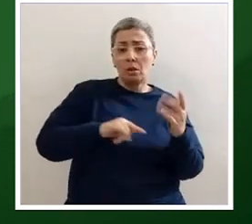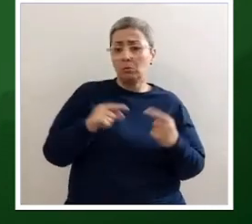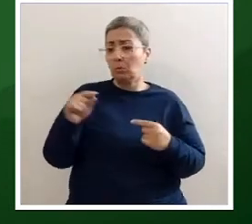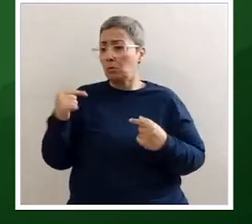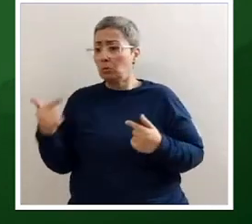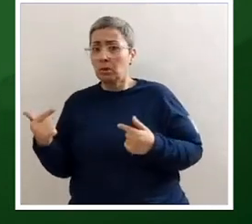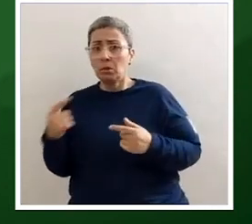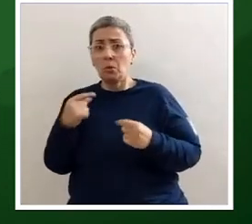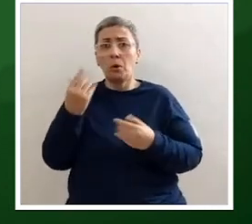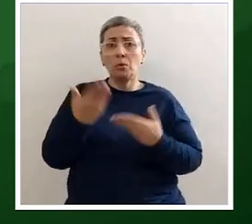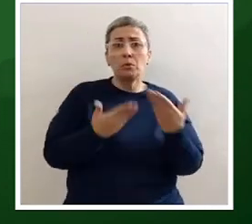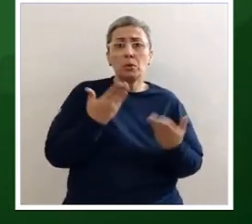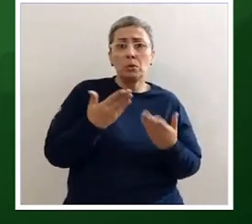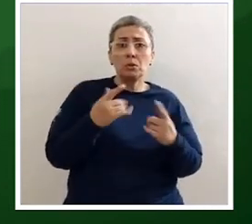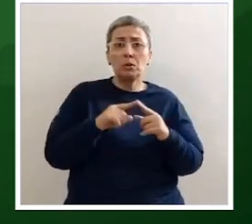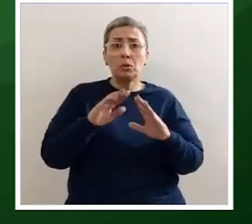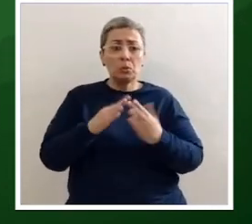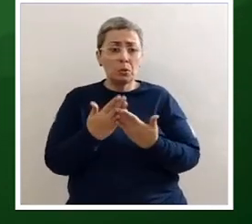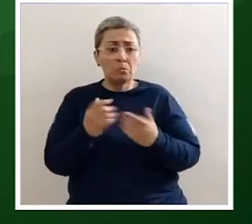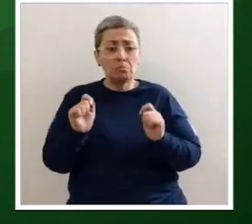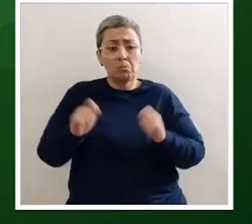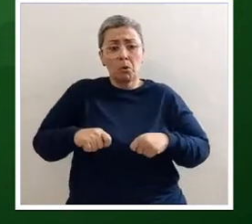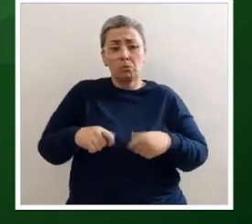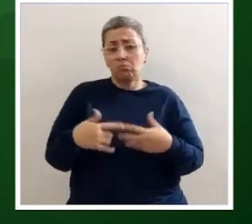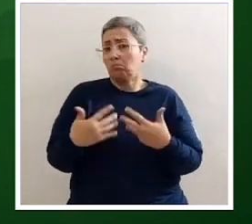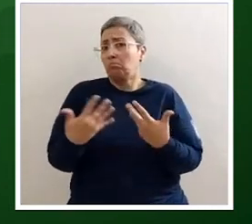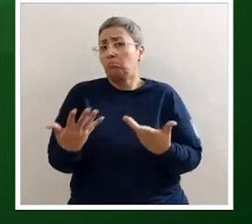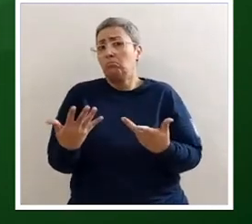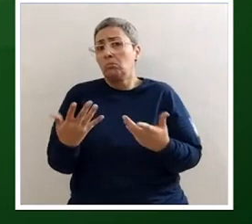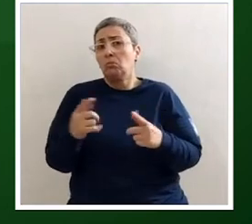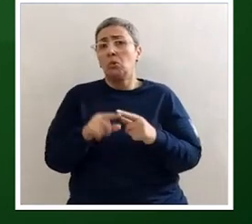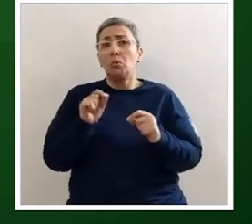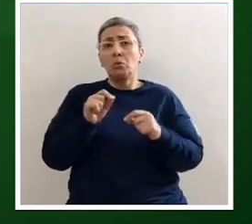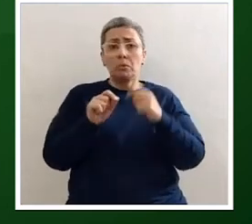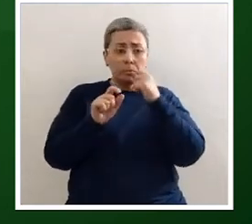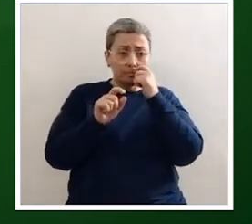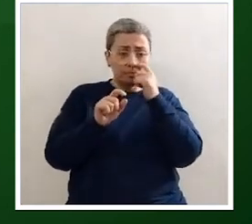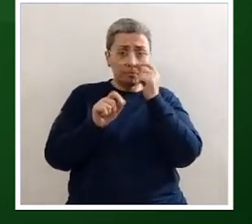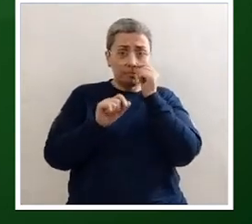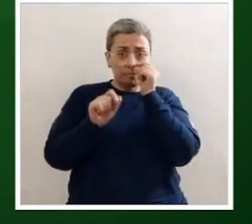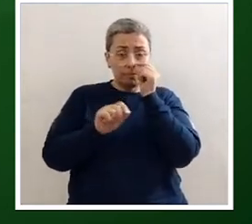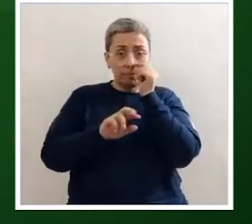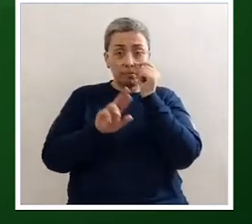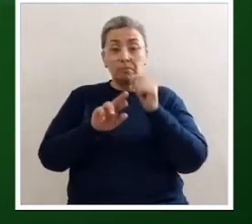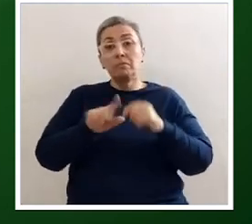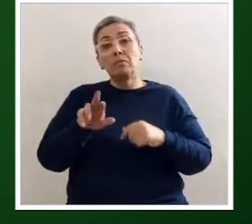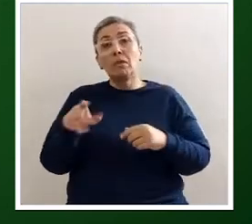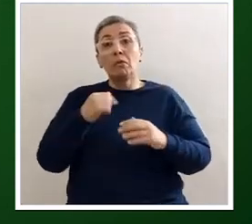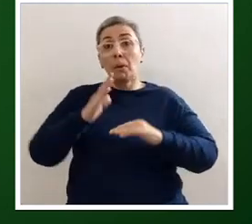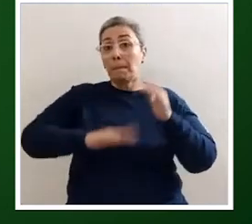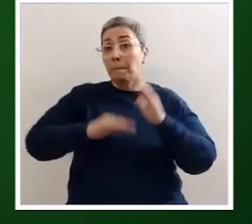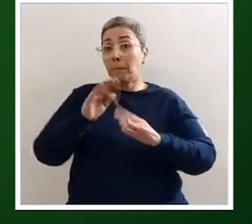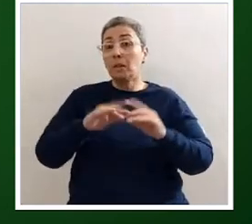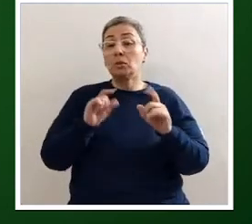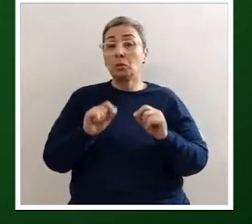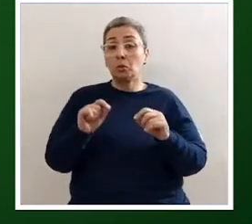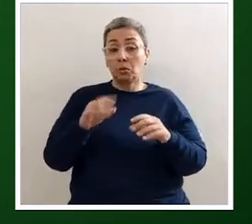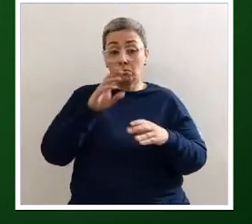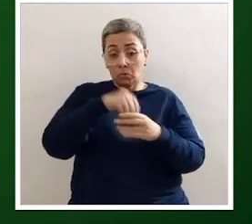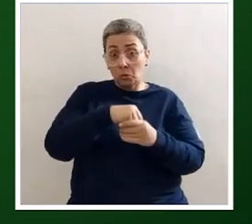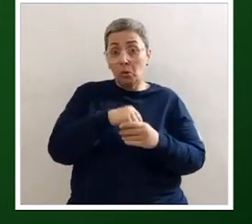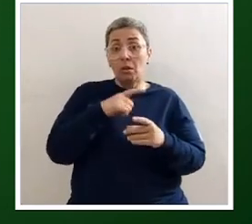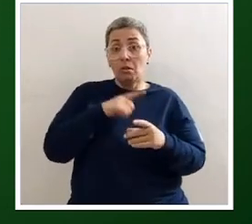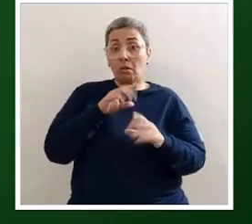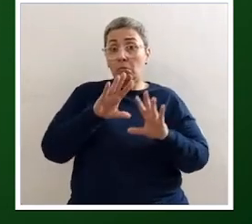outro e qual o tratamento a rede podia dar para para esse casos e essas diferenças práticas né concretas ali